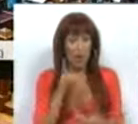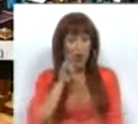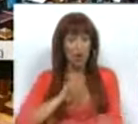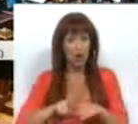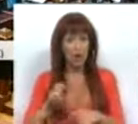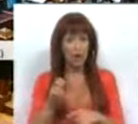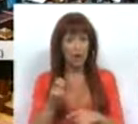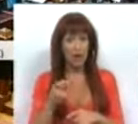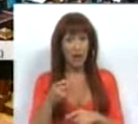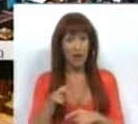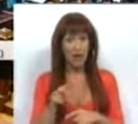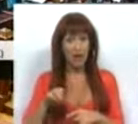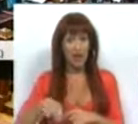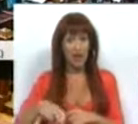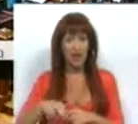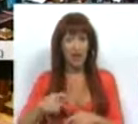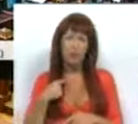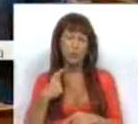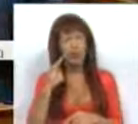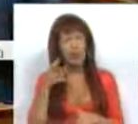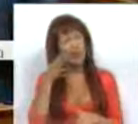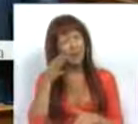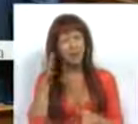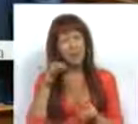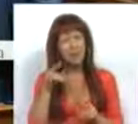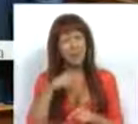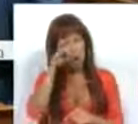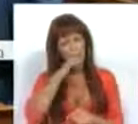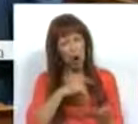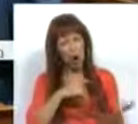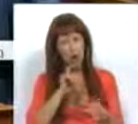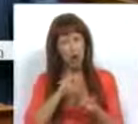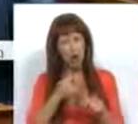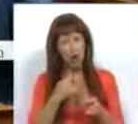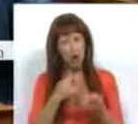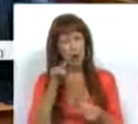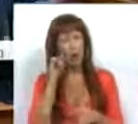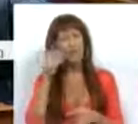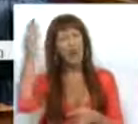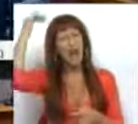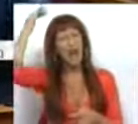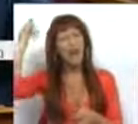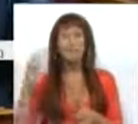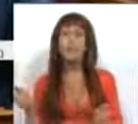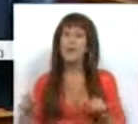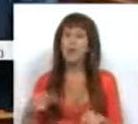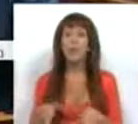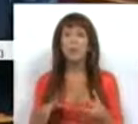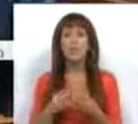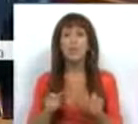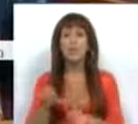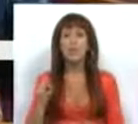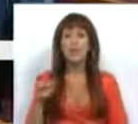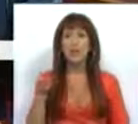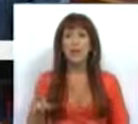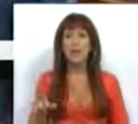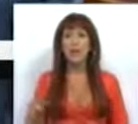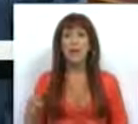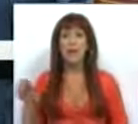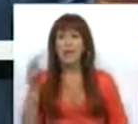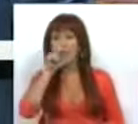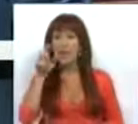Deputada estar um bocadinho mais recordada do que foi essa quarta-feira. E já agora, em matéria de GPL e de gás